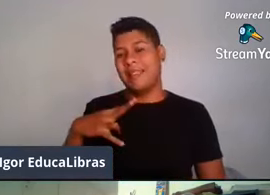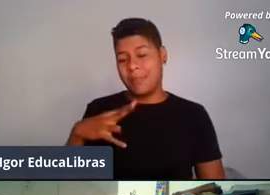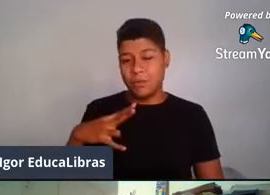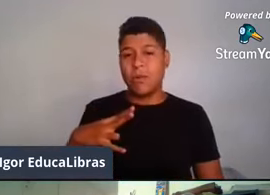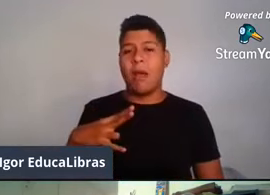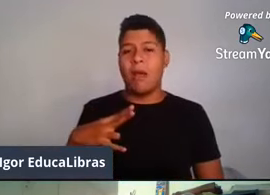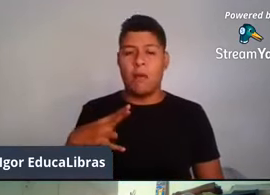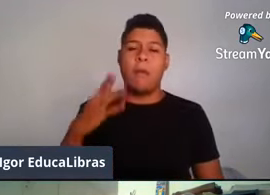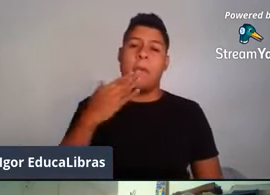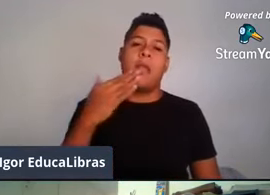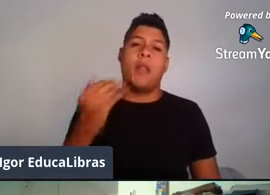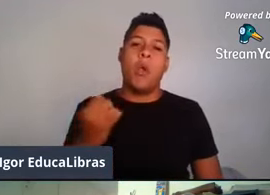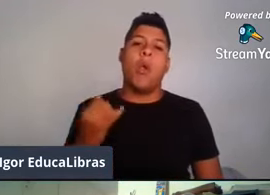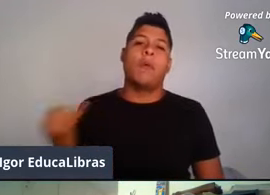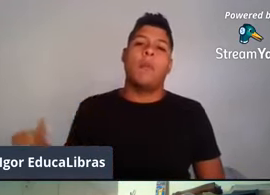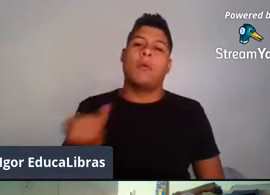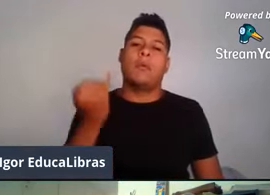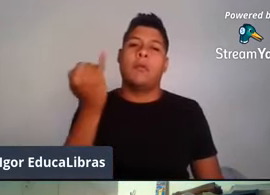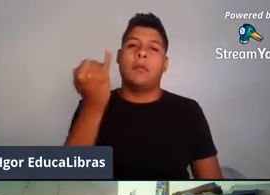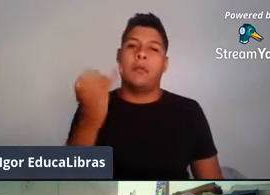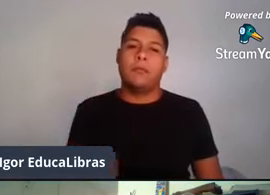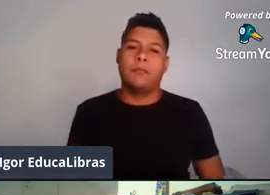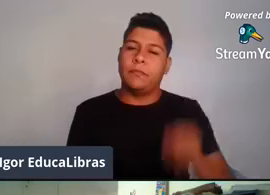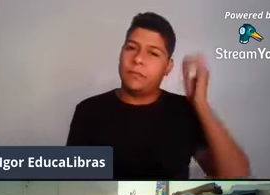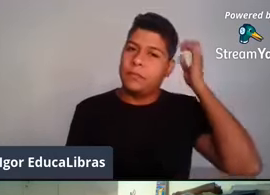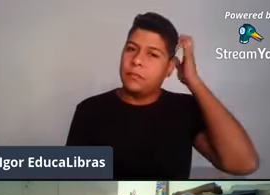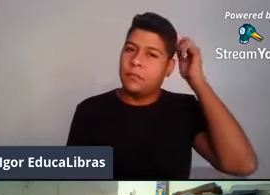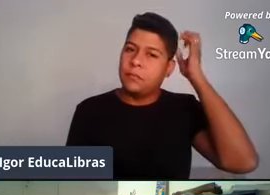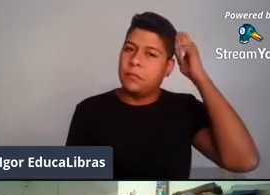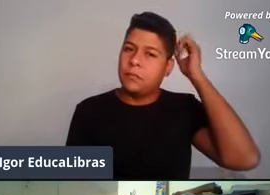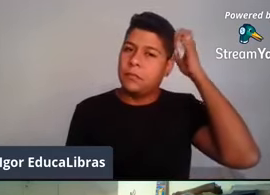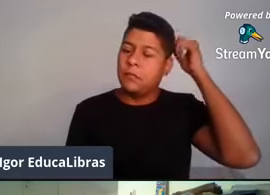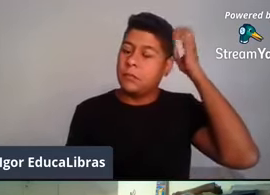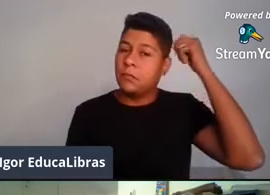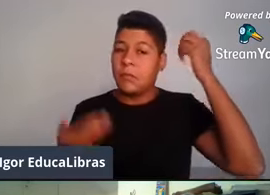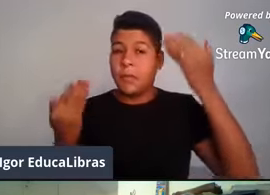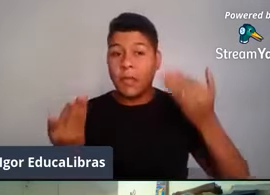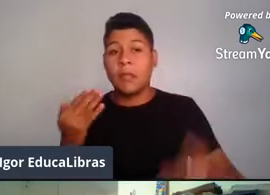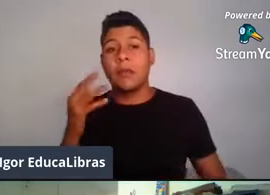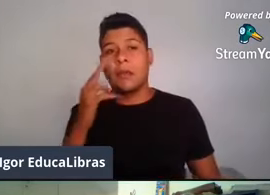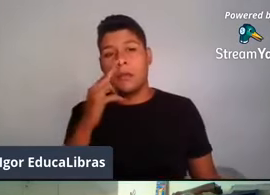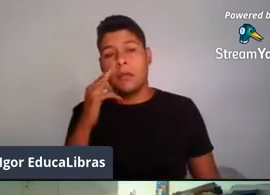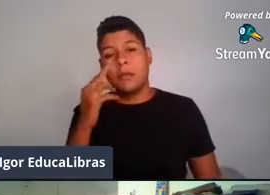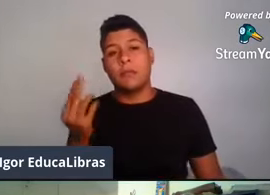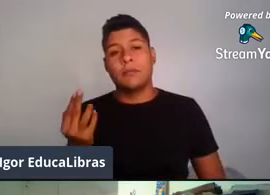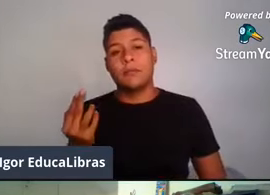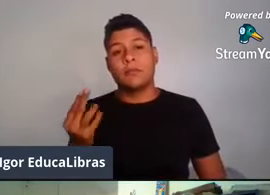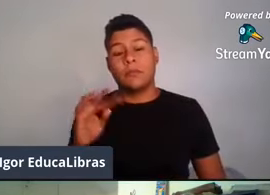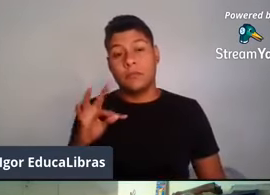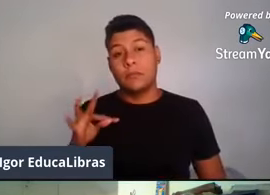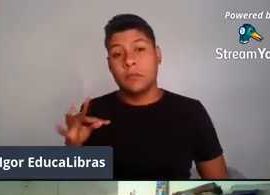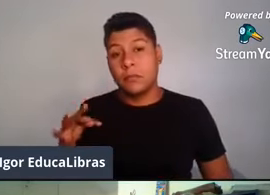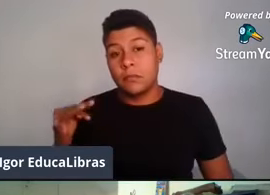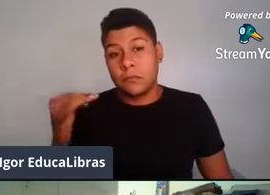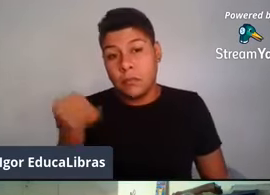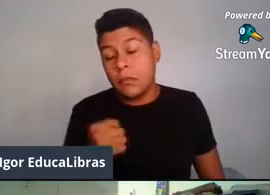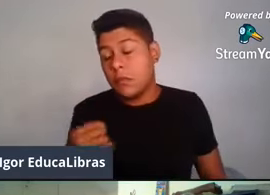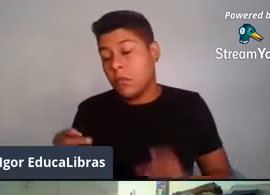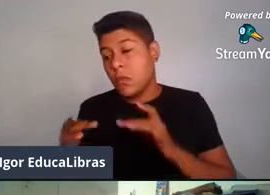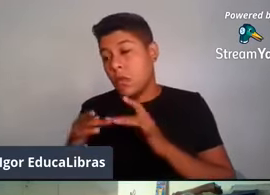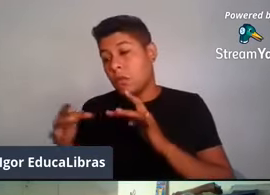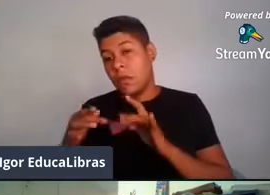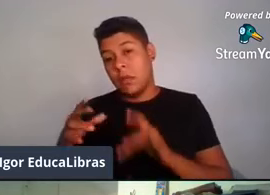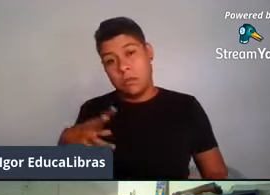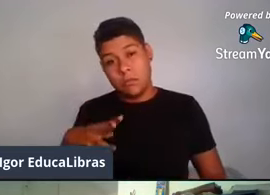continua sendo muito importante. Então, Marinalva, contudo, esse contato pessoal,